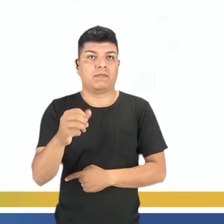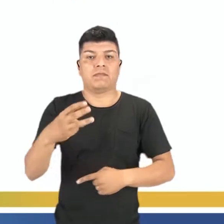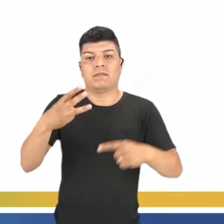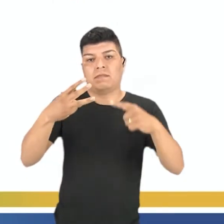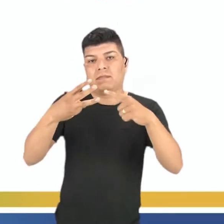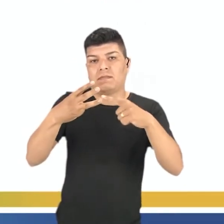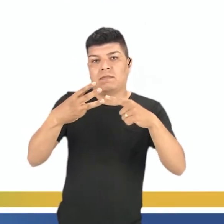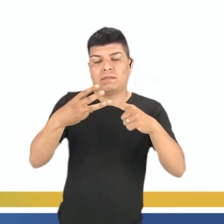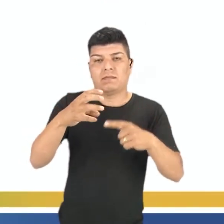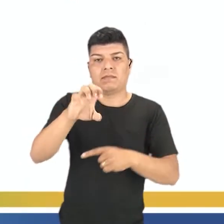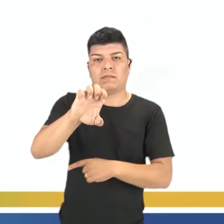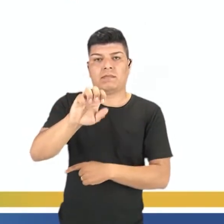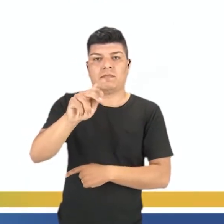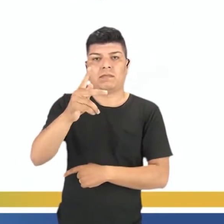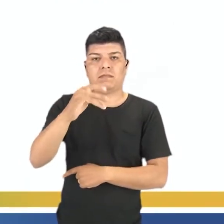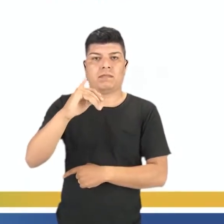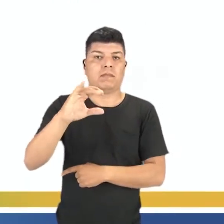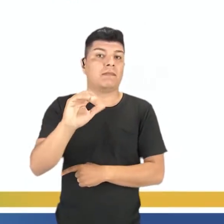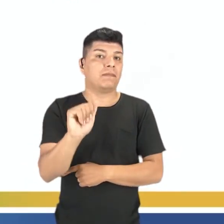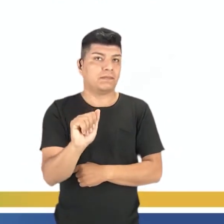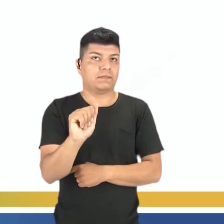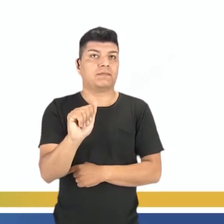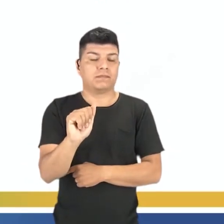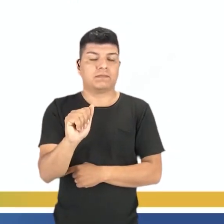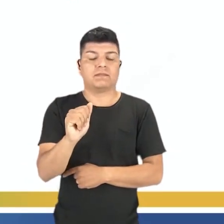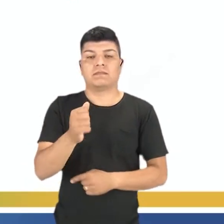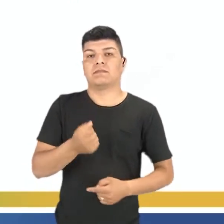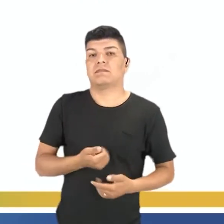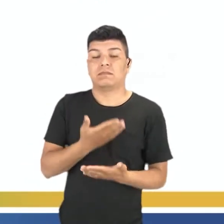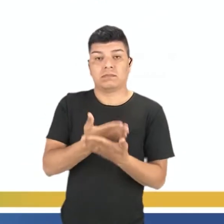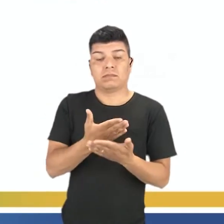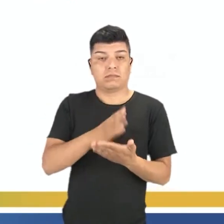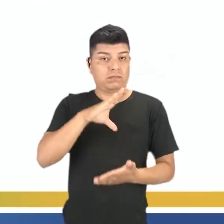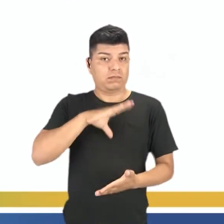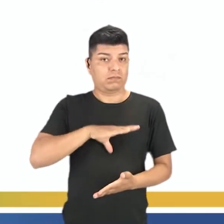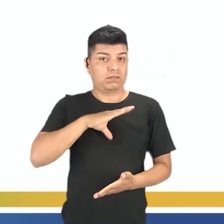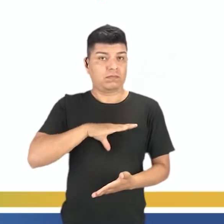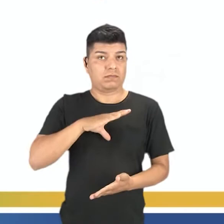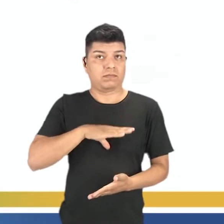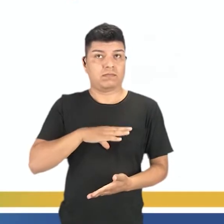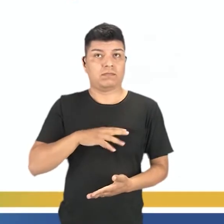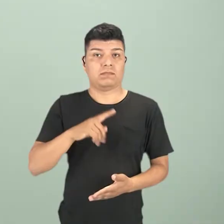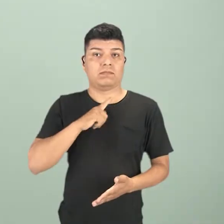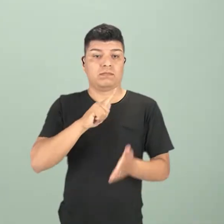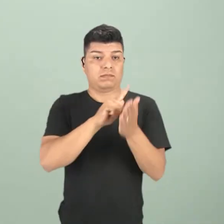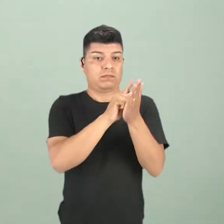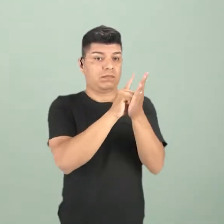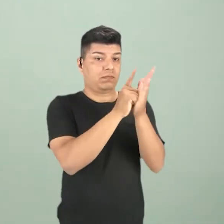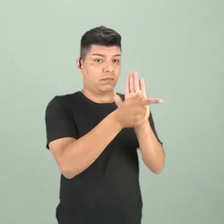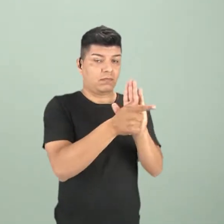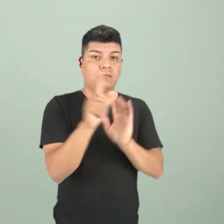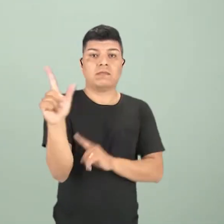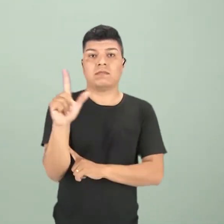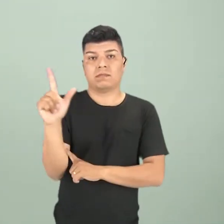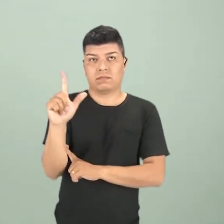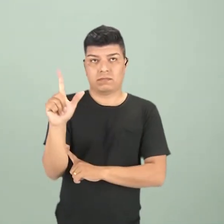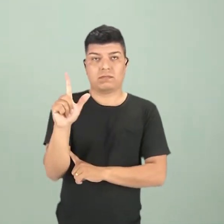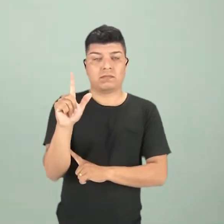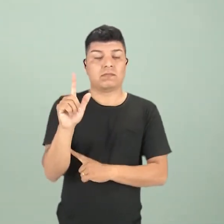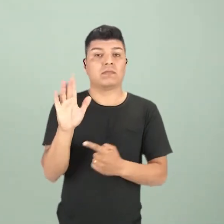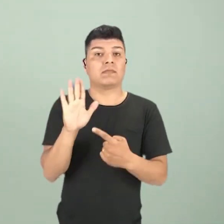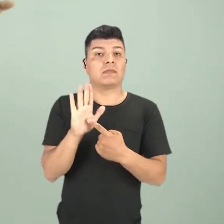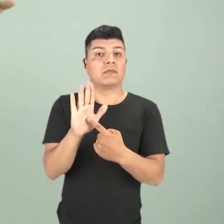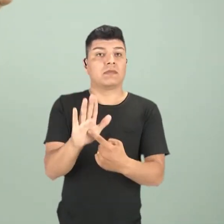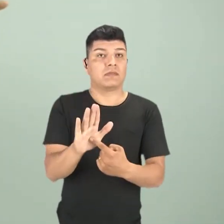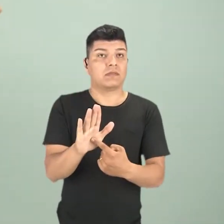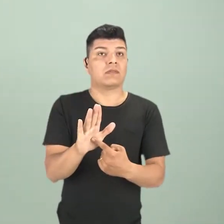aulas de português que vocês têm, vocês podem verificar que existem os gêneros literários. E aqui